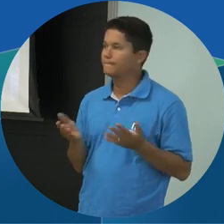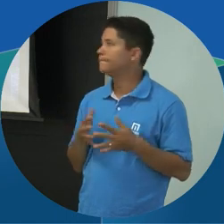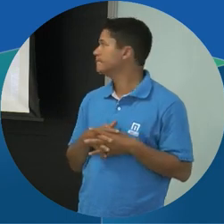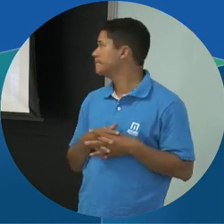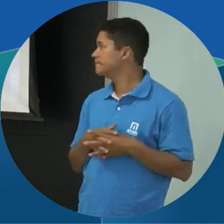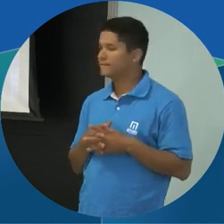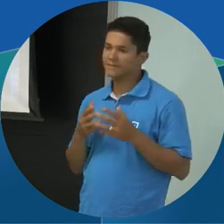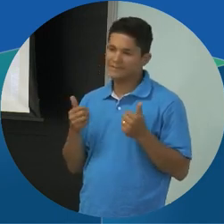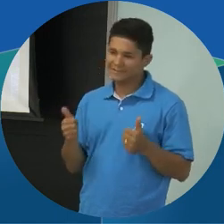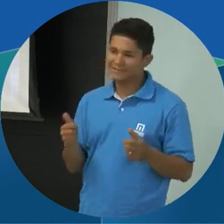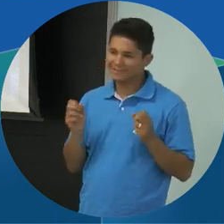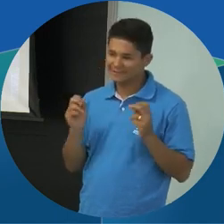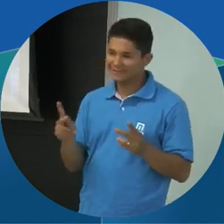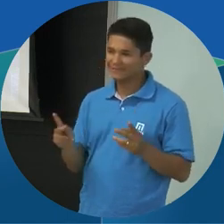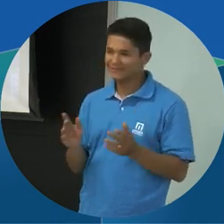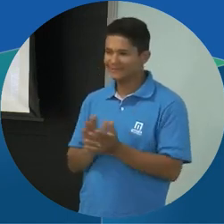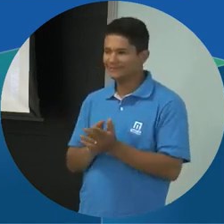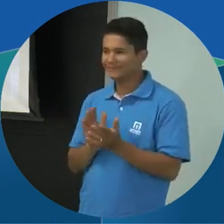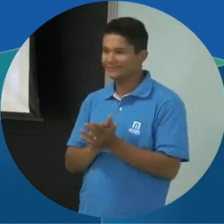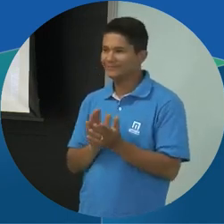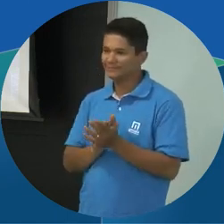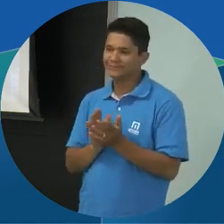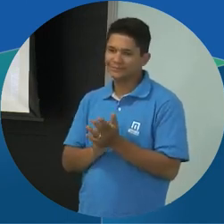E é isso.